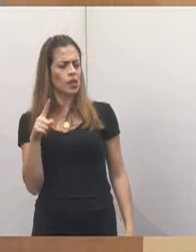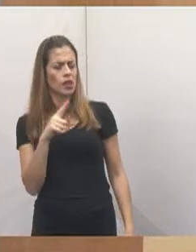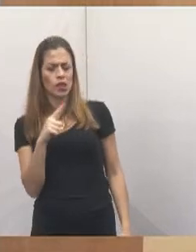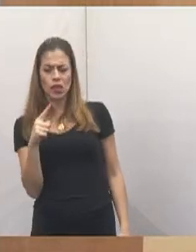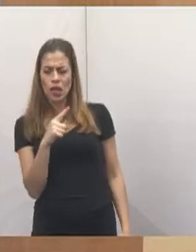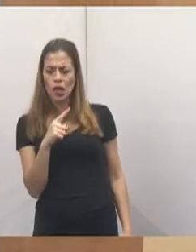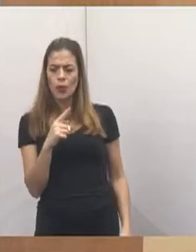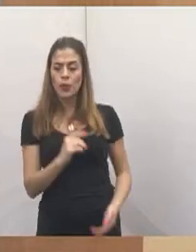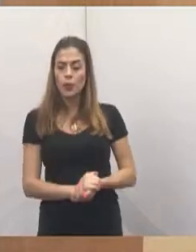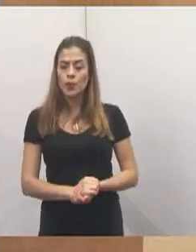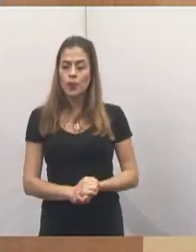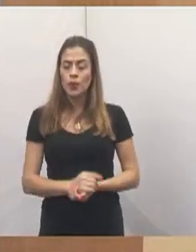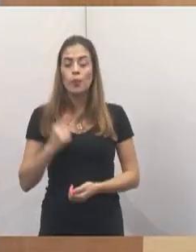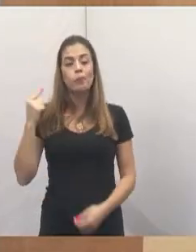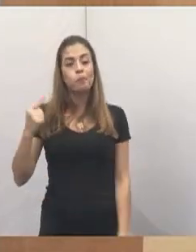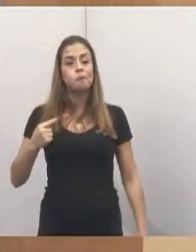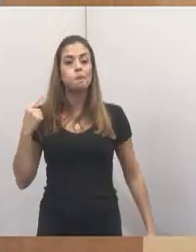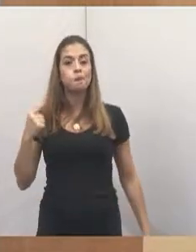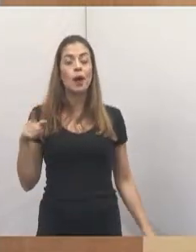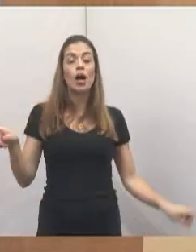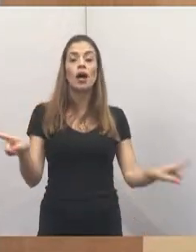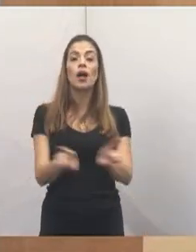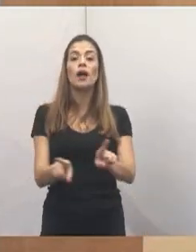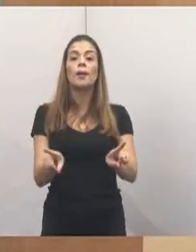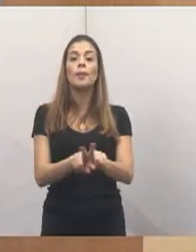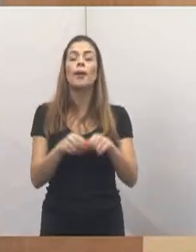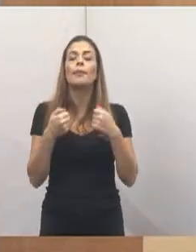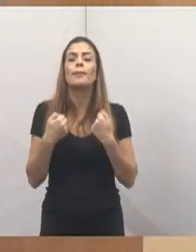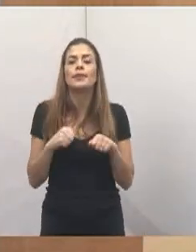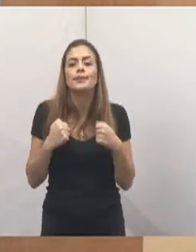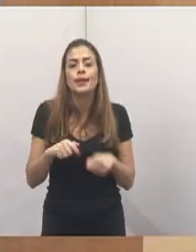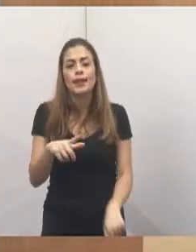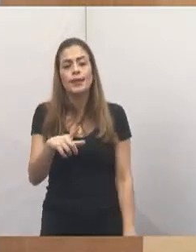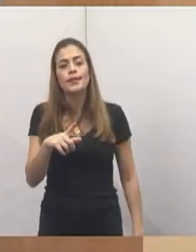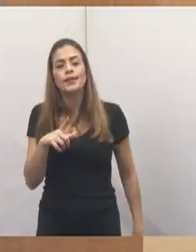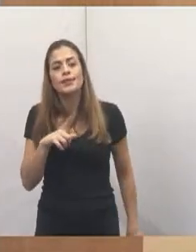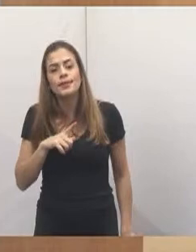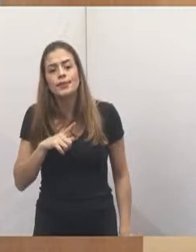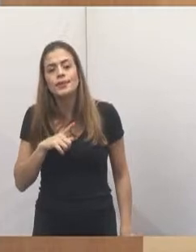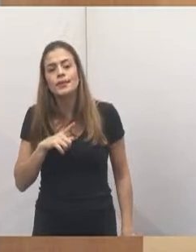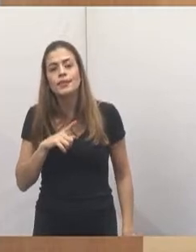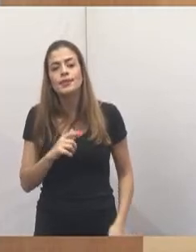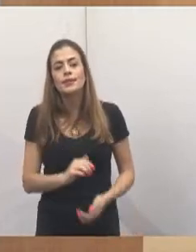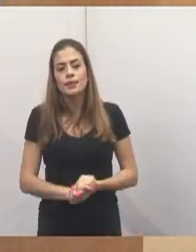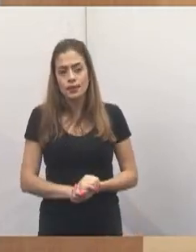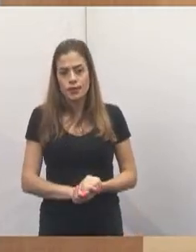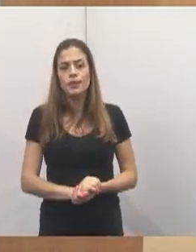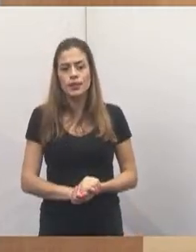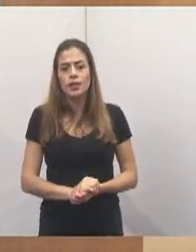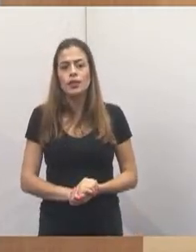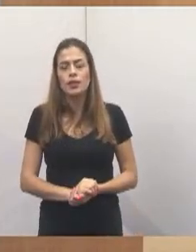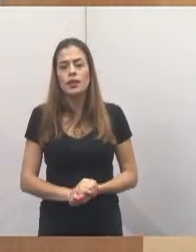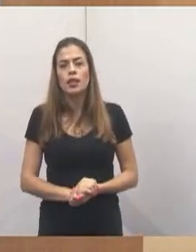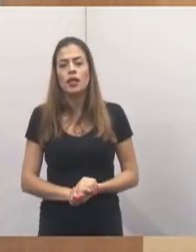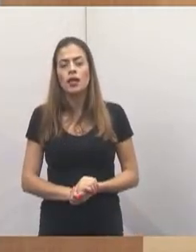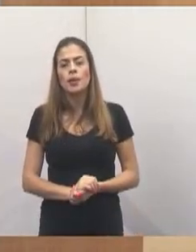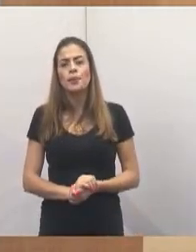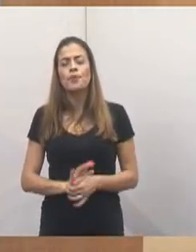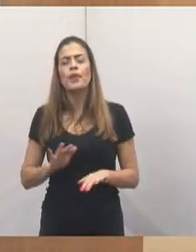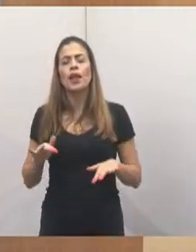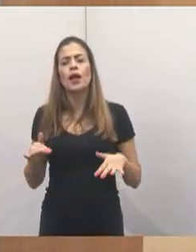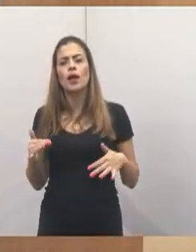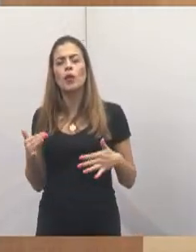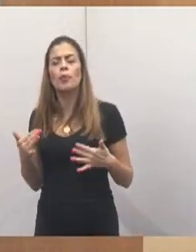de privilégio. O advogado também precisa ter uma esfera de proteção para garantir